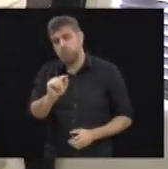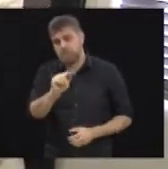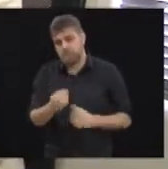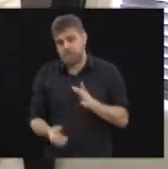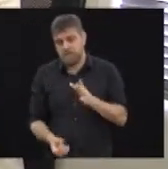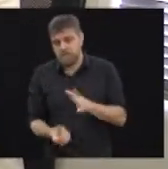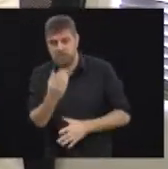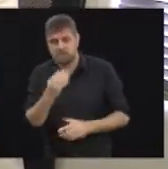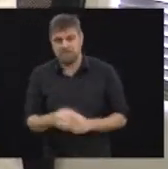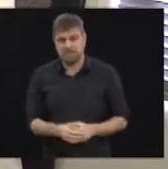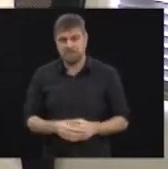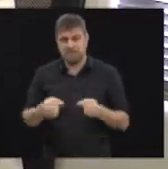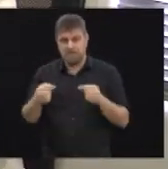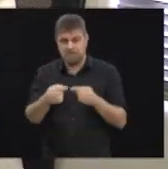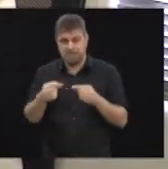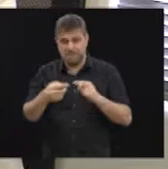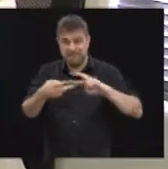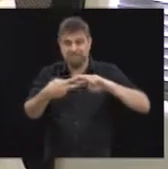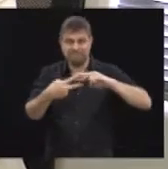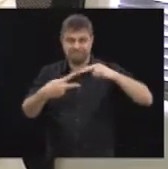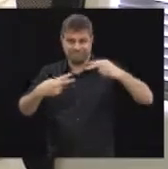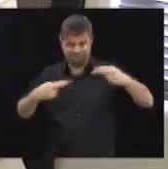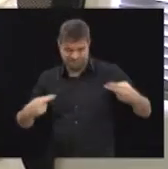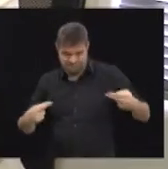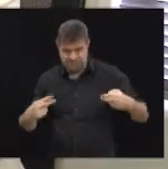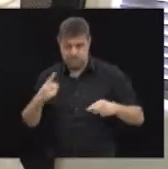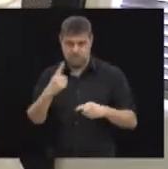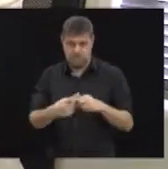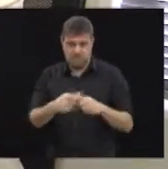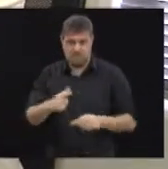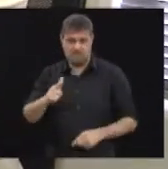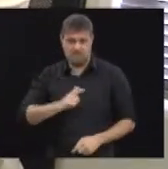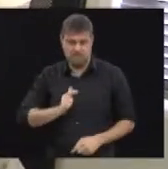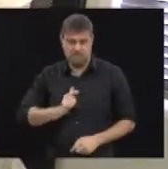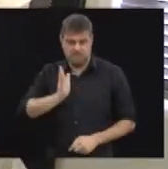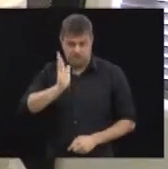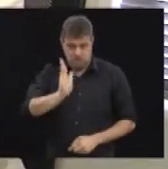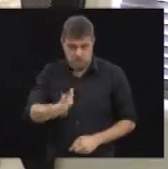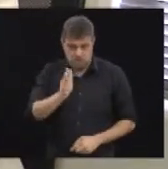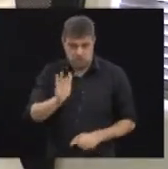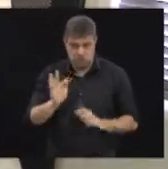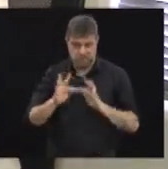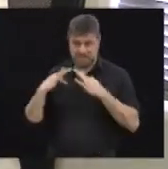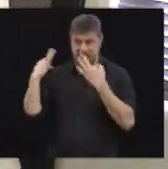tem uma certa condição genética, porque tem, às vezes,